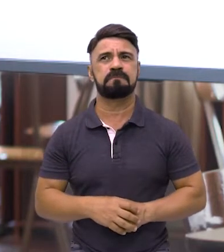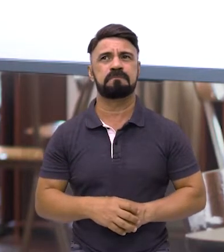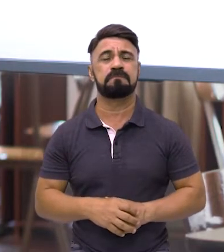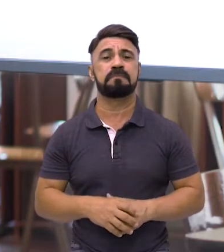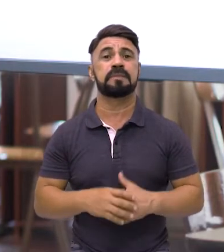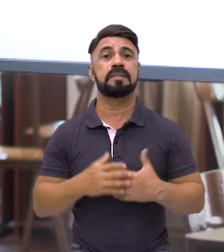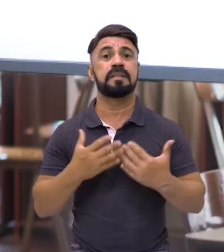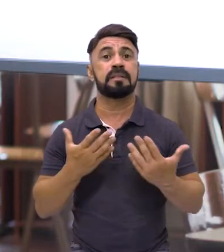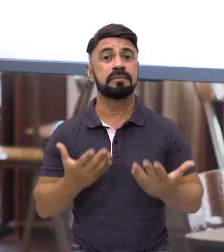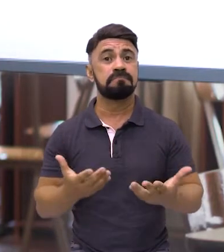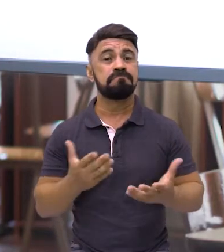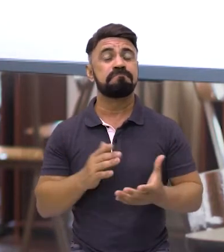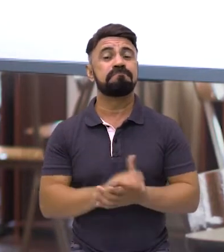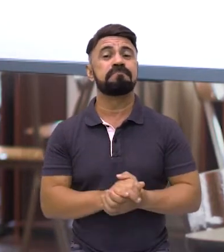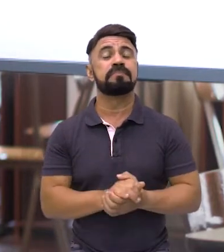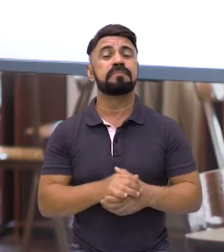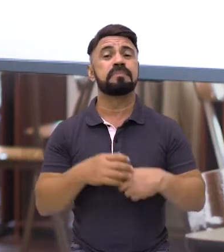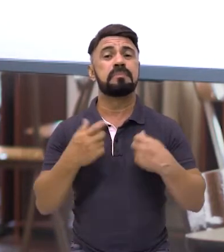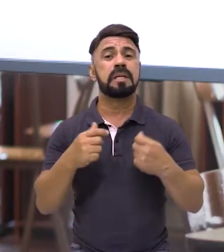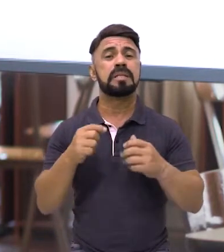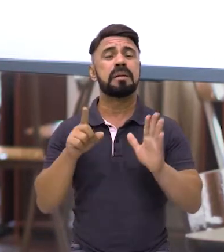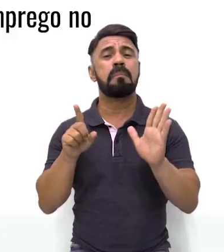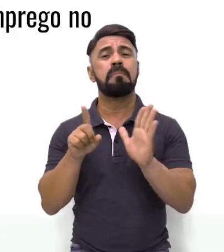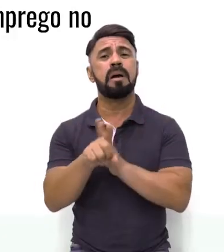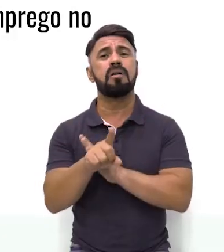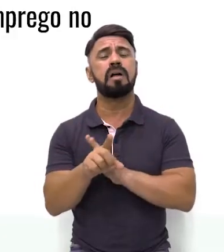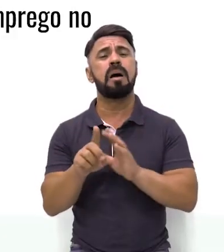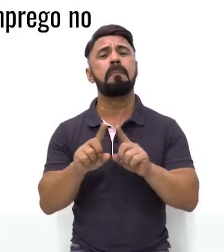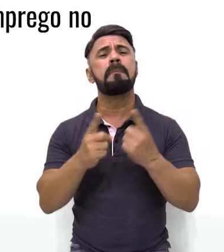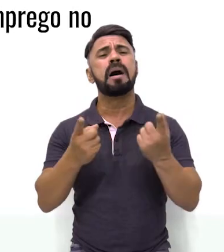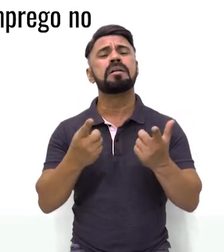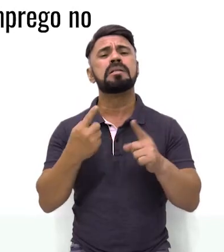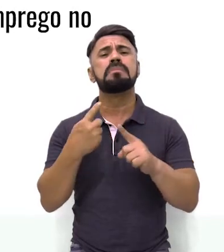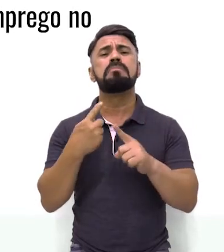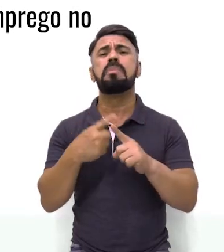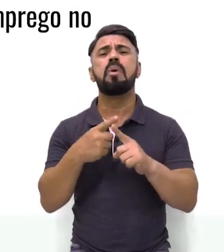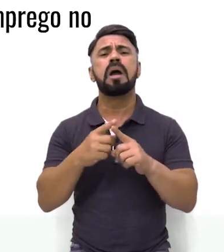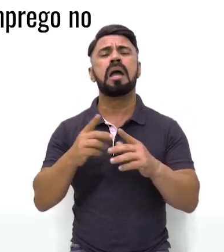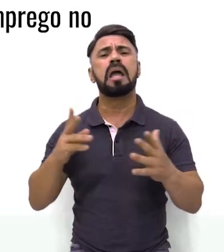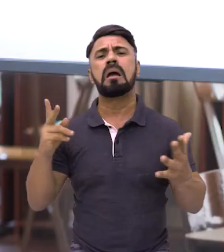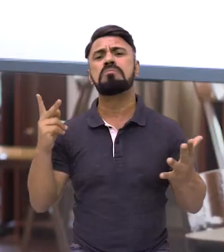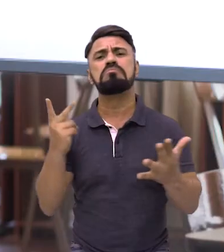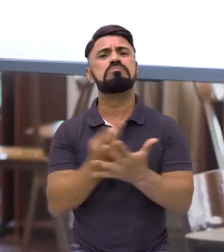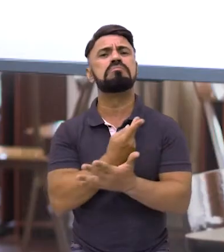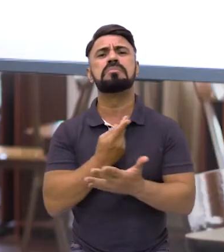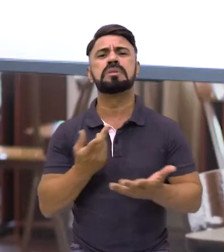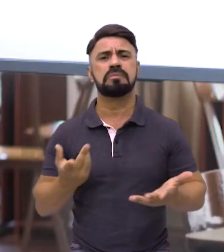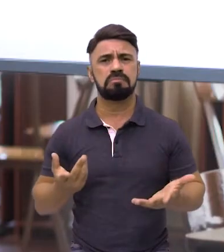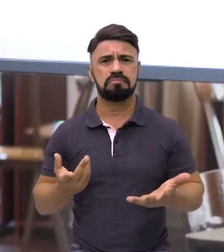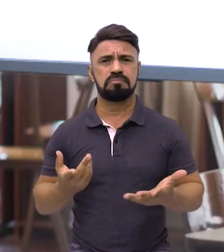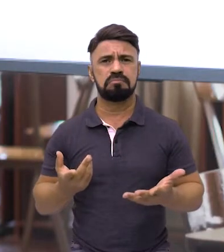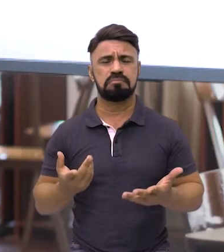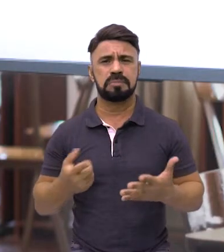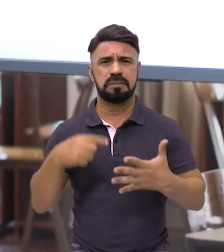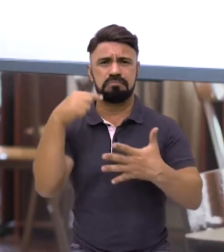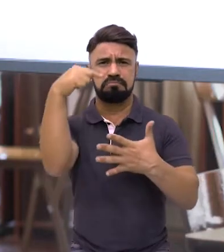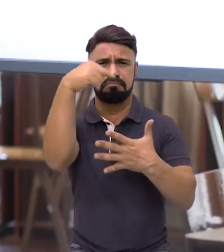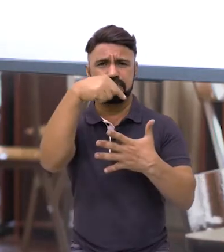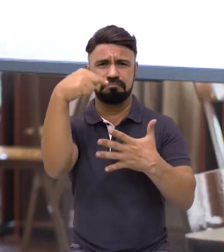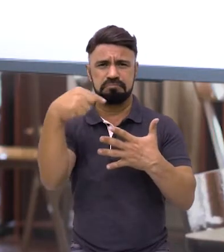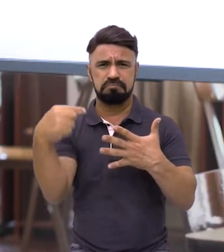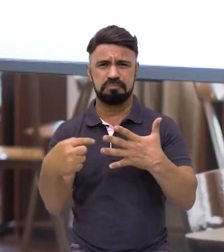E aí temos que fazer essa pergunta: mas por que isso aconteceu? Temos itens aqui que